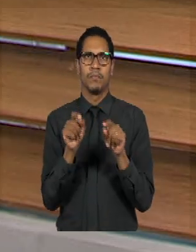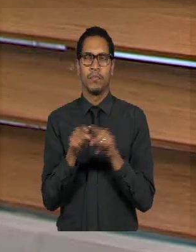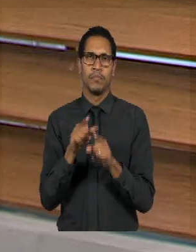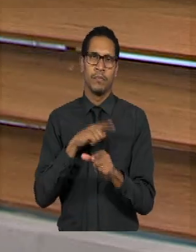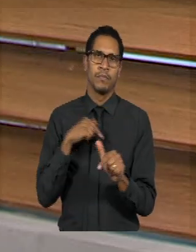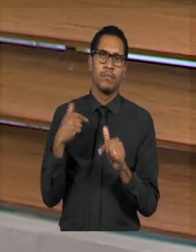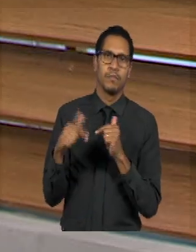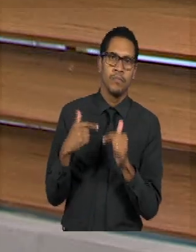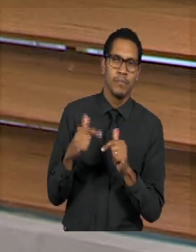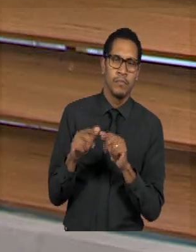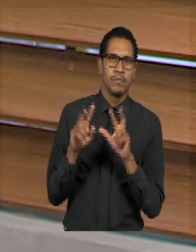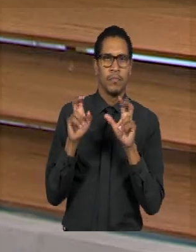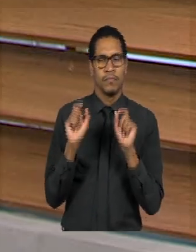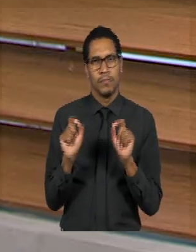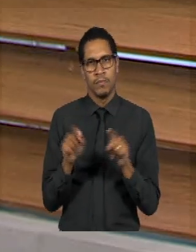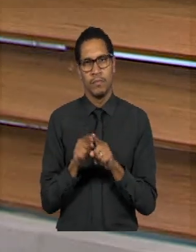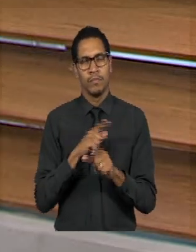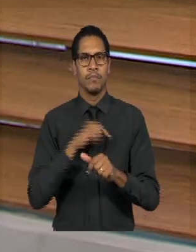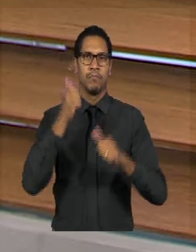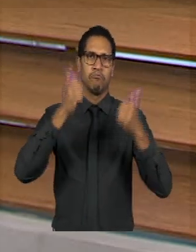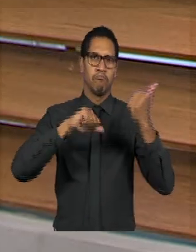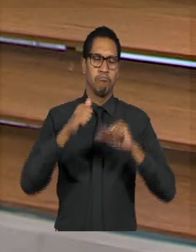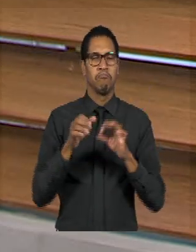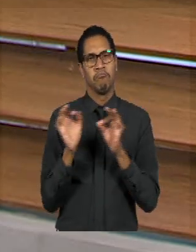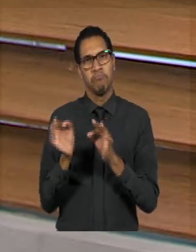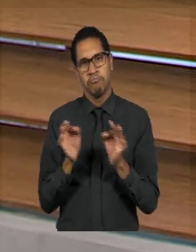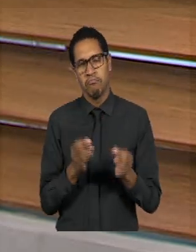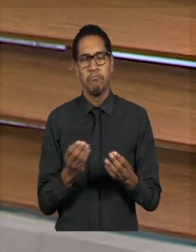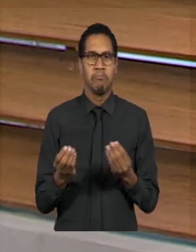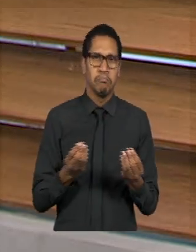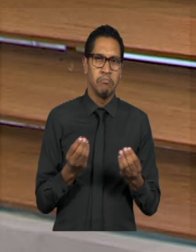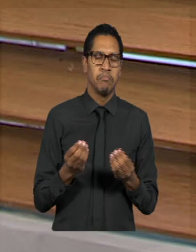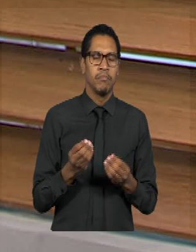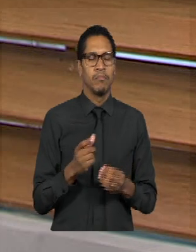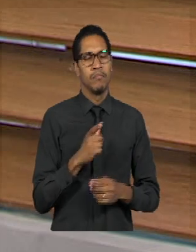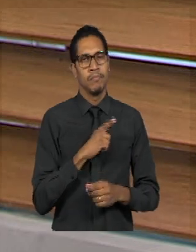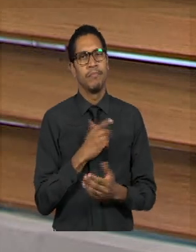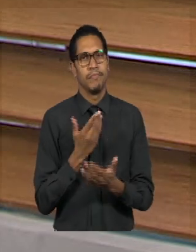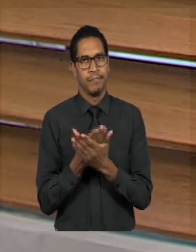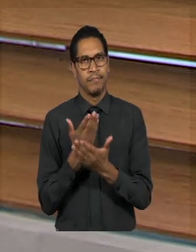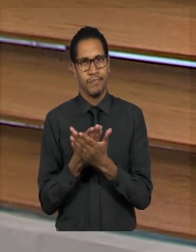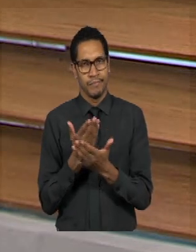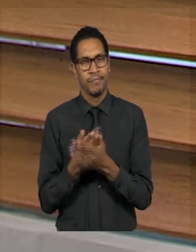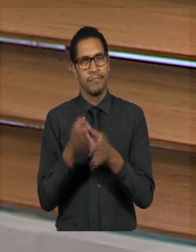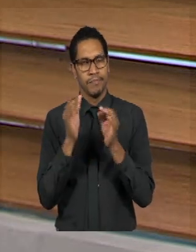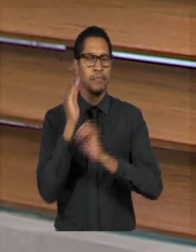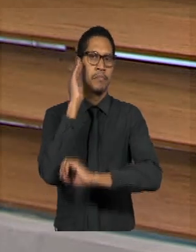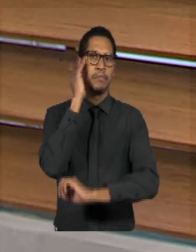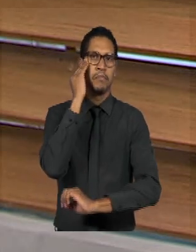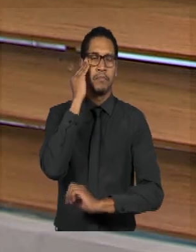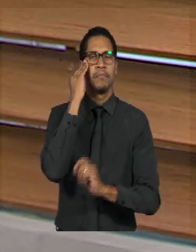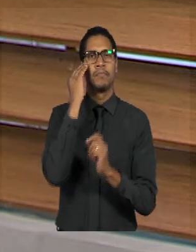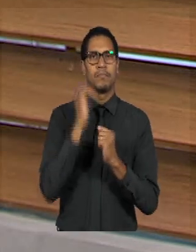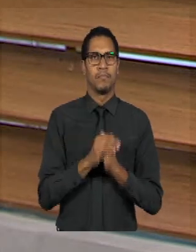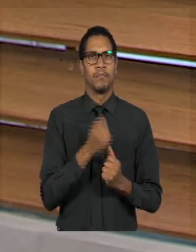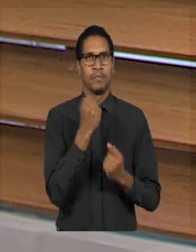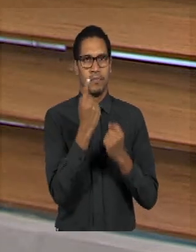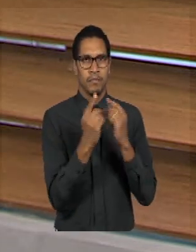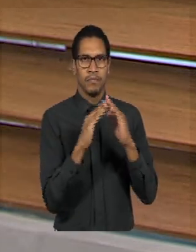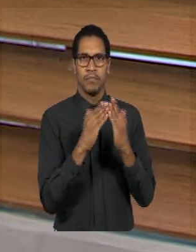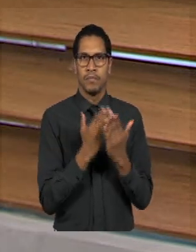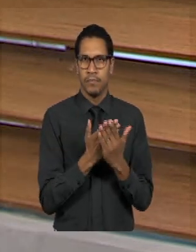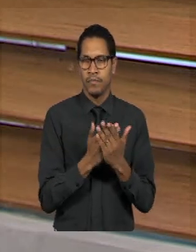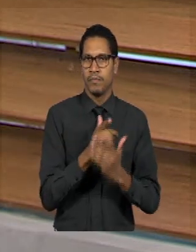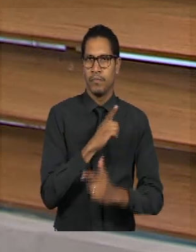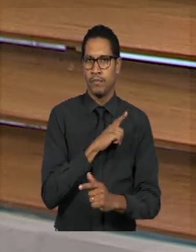seu trabalho, uma avaliação, tá? Vai estudar, vai entender. Algumas escolas, ela tem